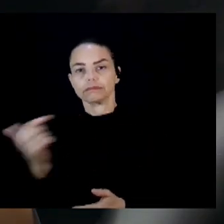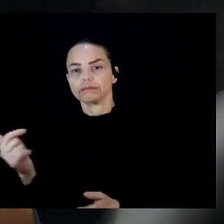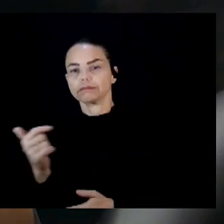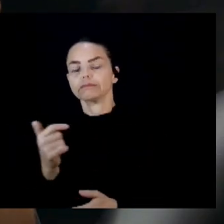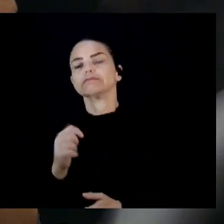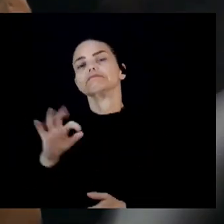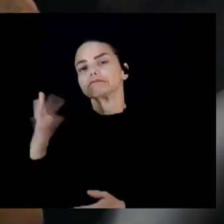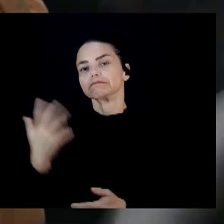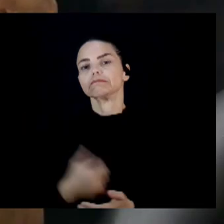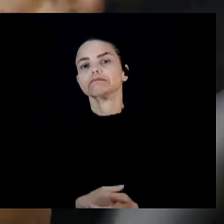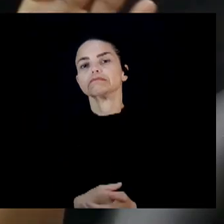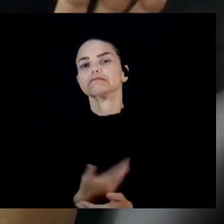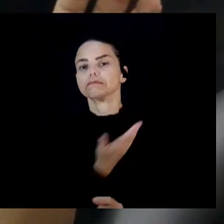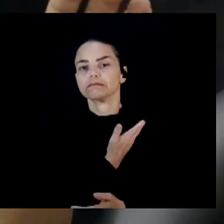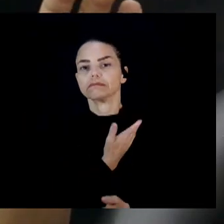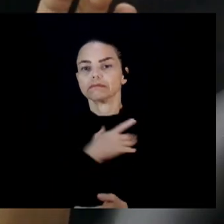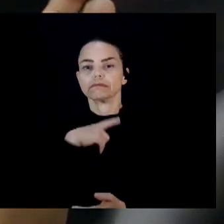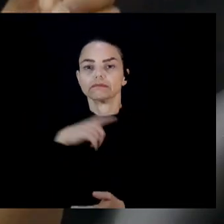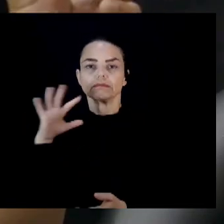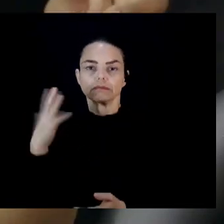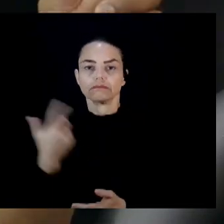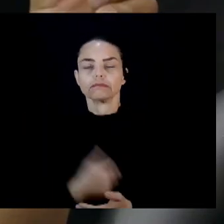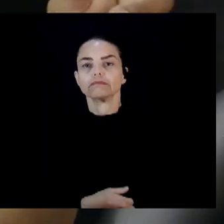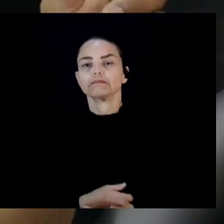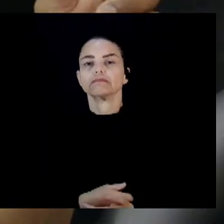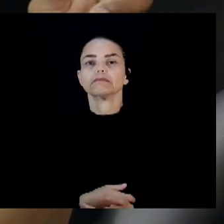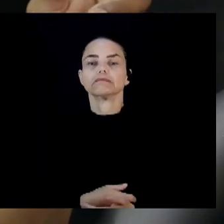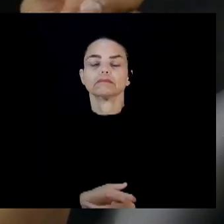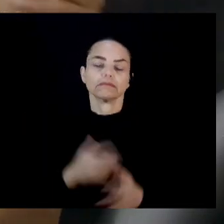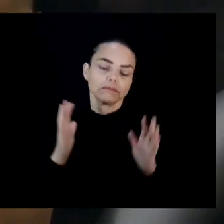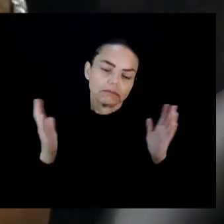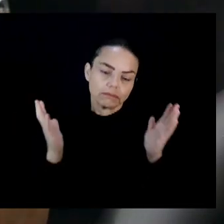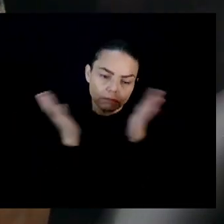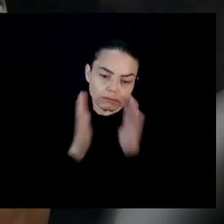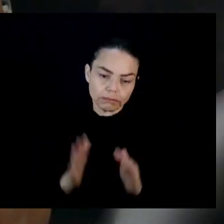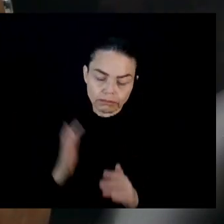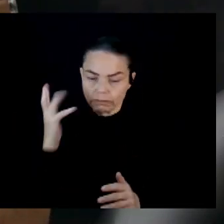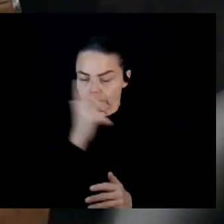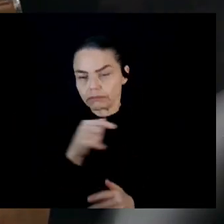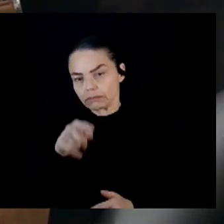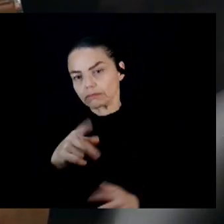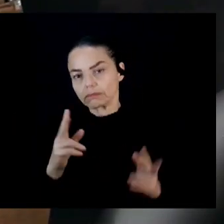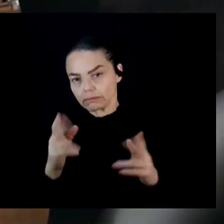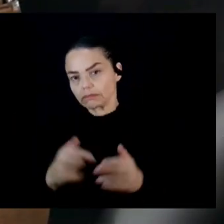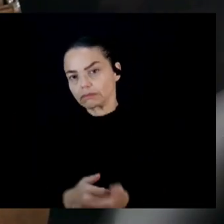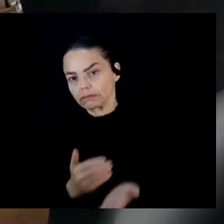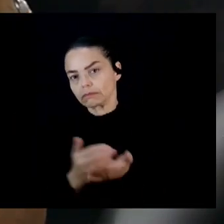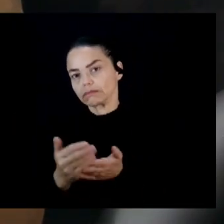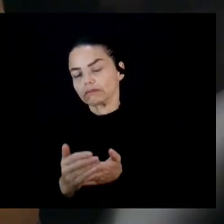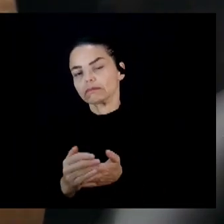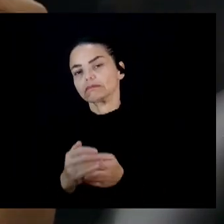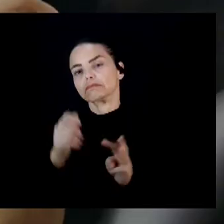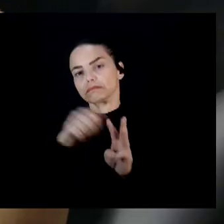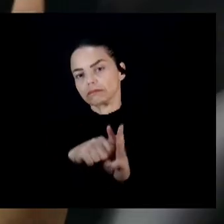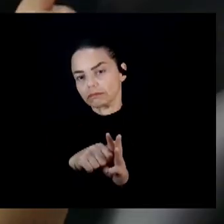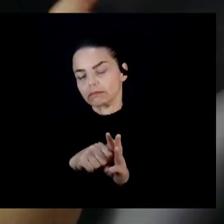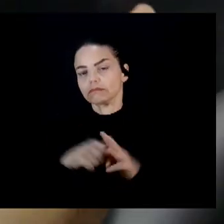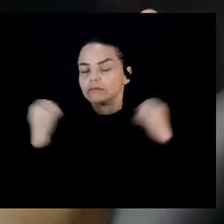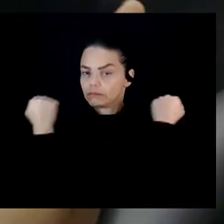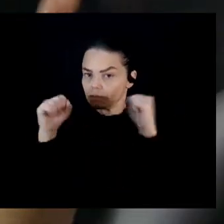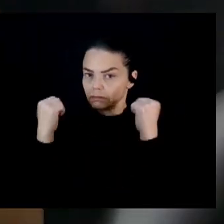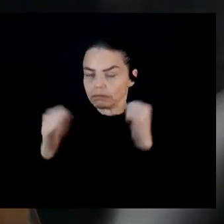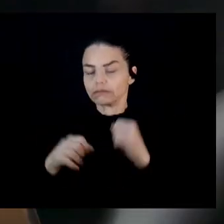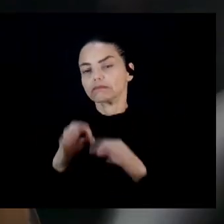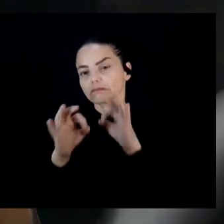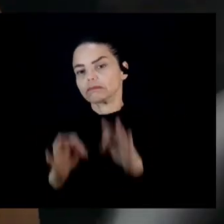sua amiga pode ter tido um resultado estético, mas você não é a mesma de quando você começou há 3 meses atrás da atividade física. Sim. Com certeza você está